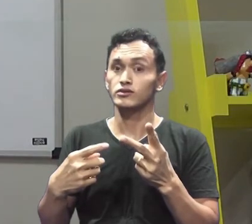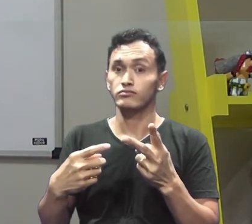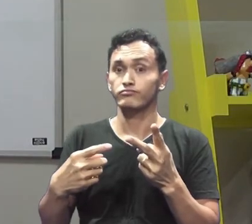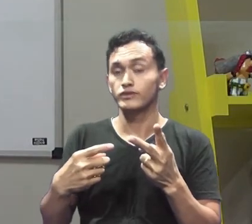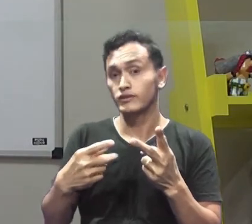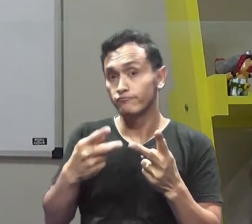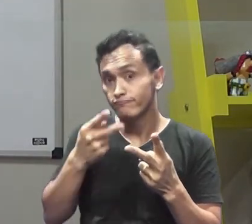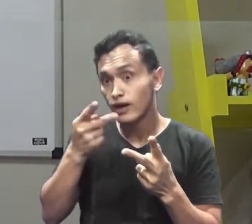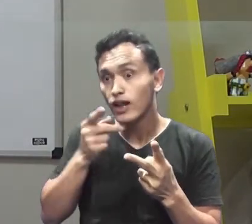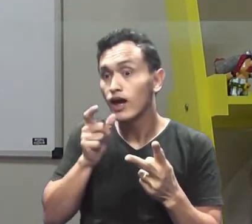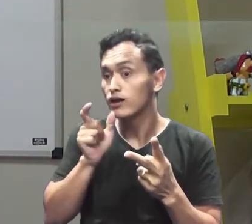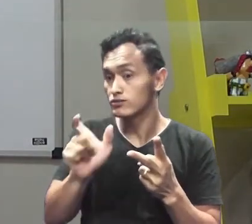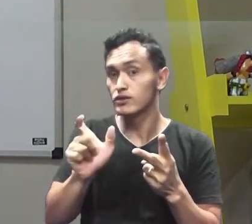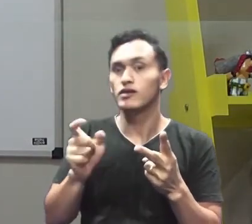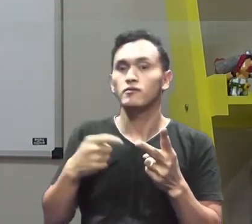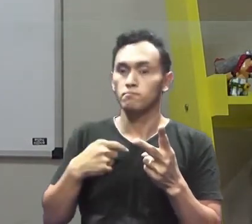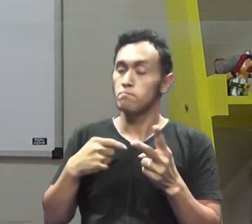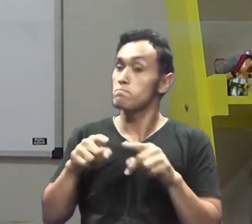sumativa.